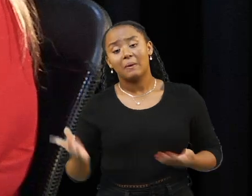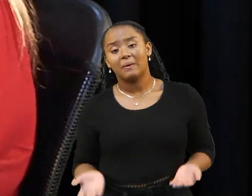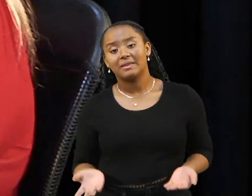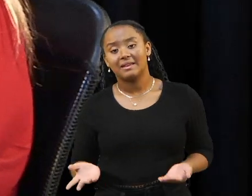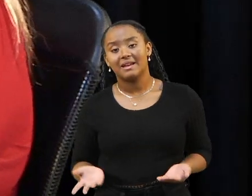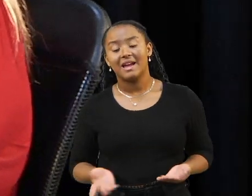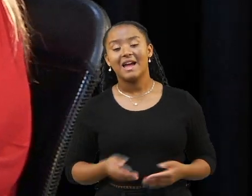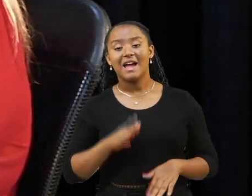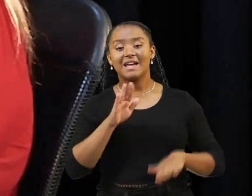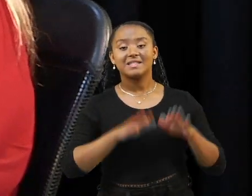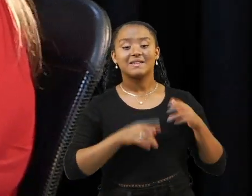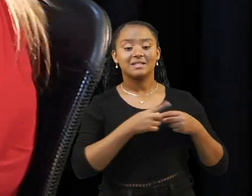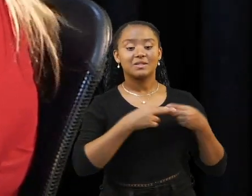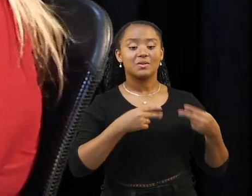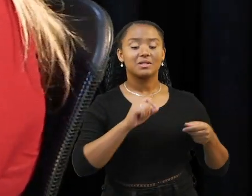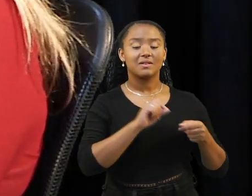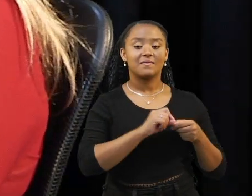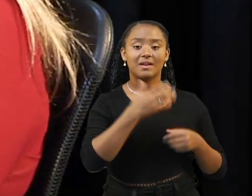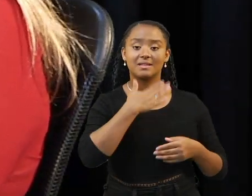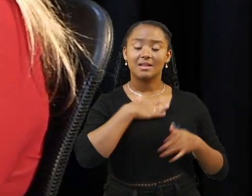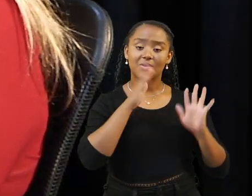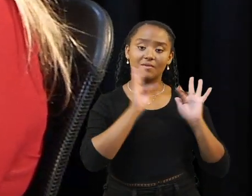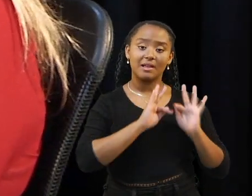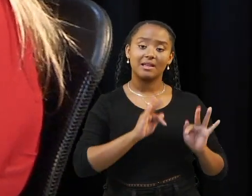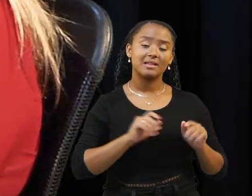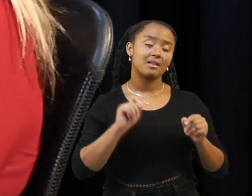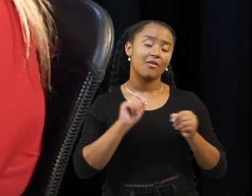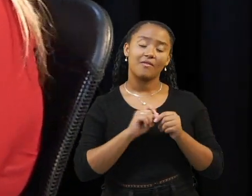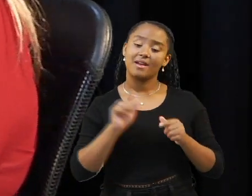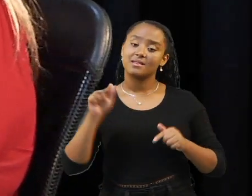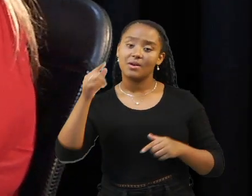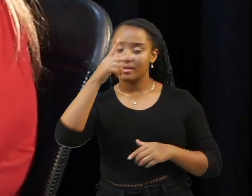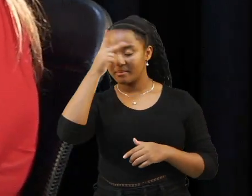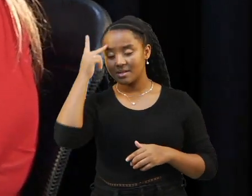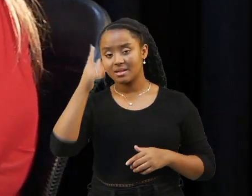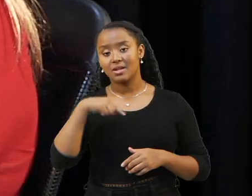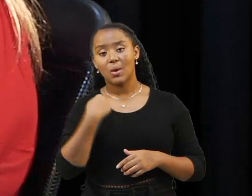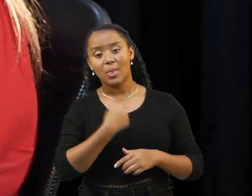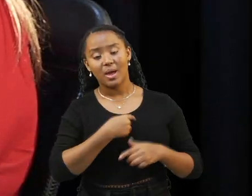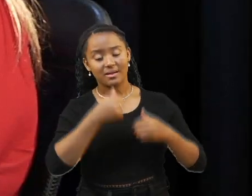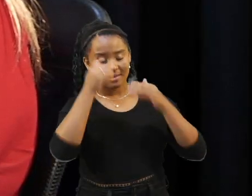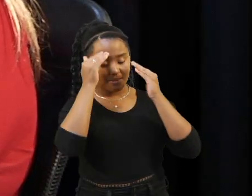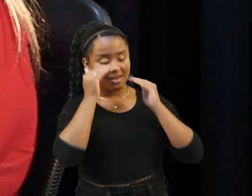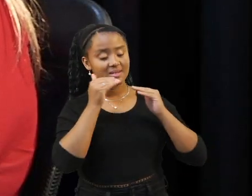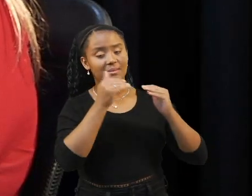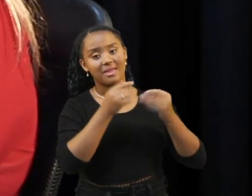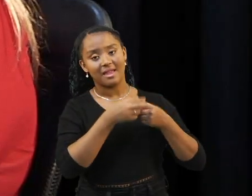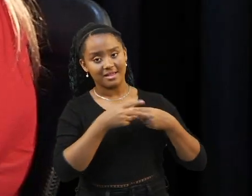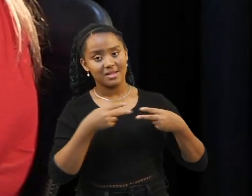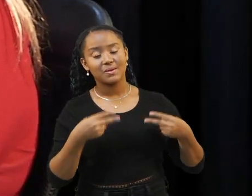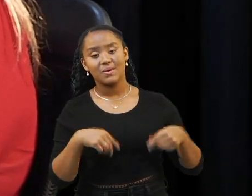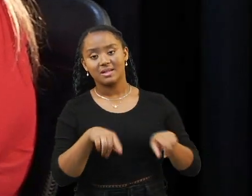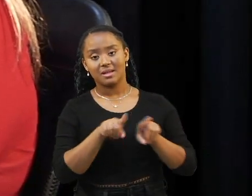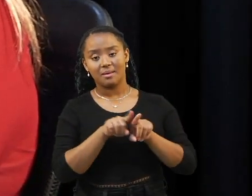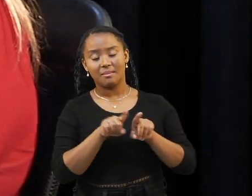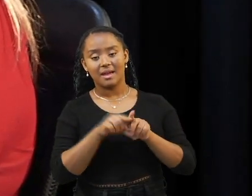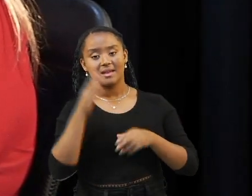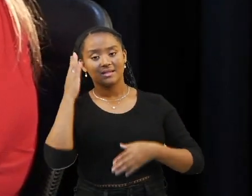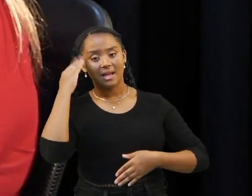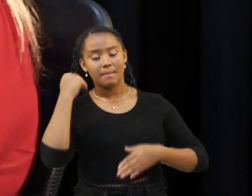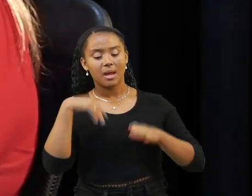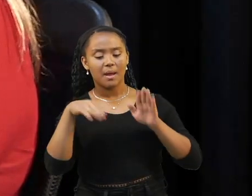um pode não ser para o outro. Às vezes o que faz um feliz não faz o outro, né? Então, a gente saber respeitar